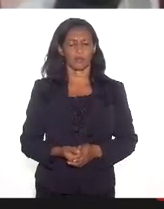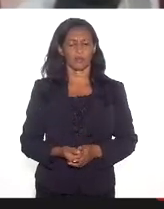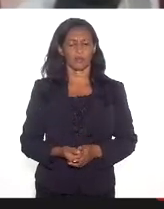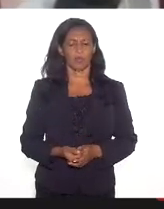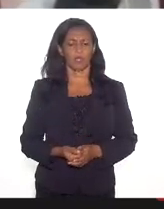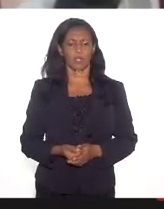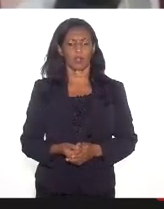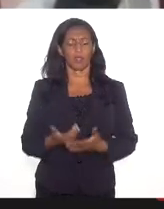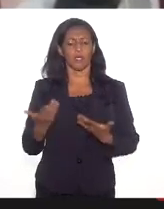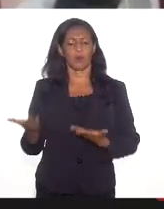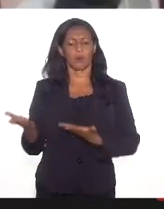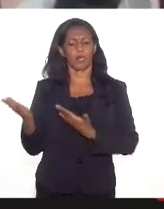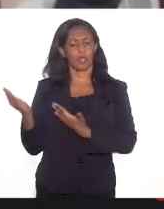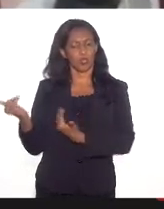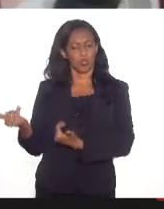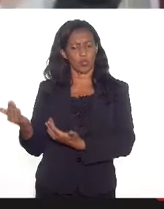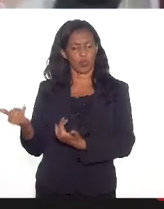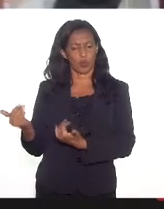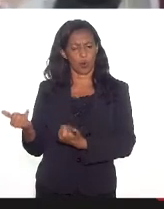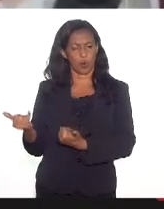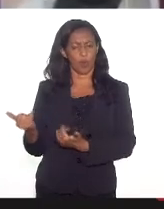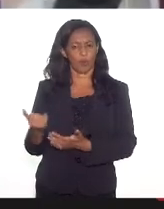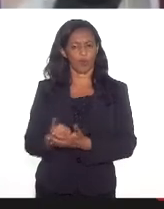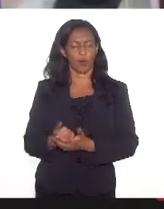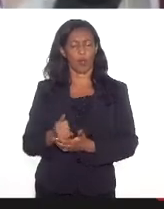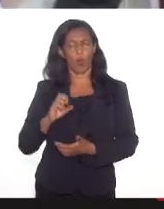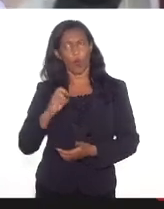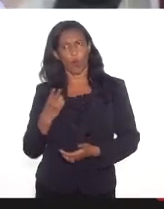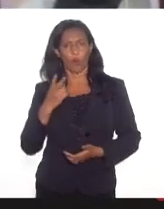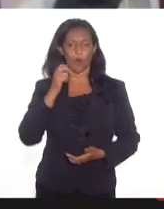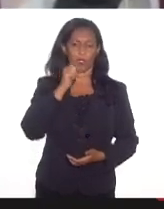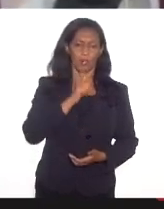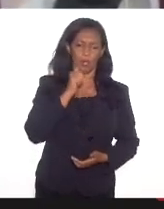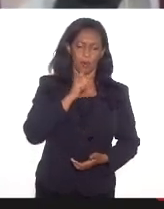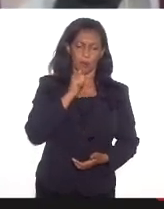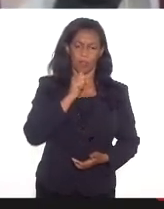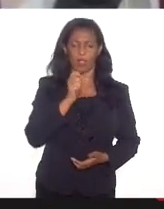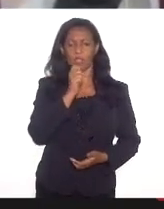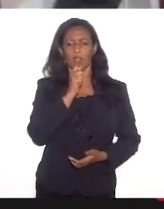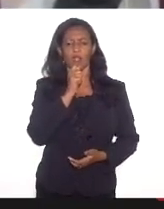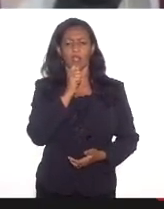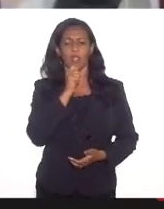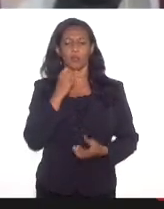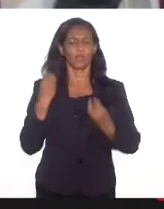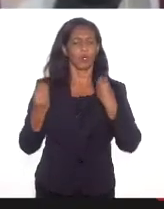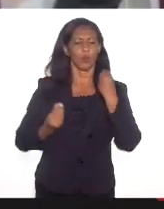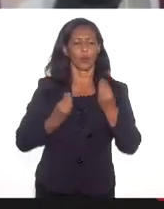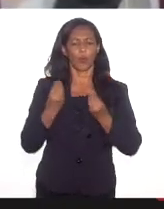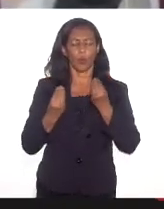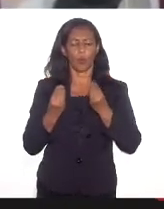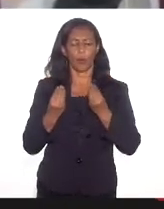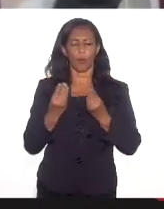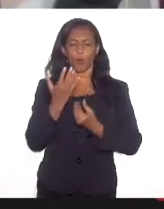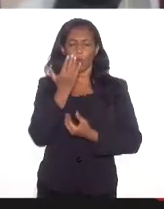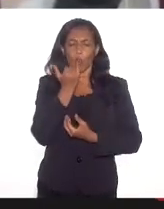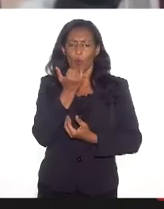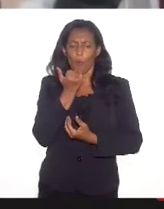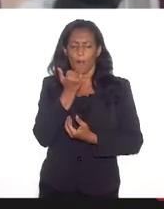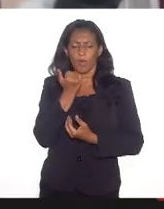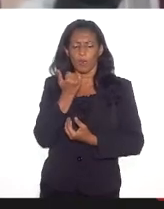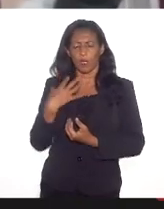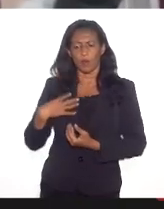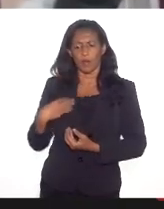jovem que ou para aquela mulher que não tenta um como está em casa para as suas